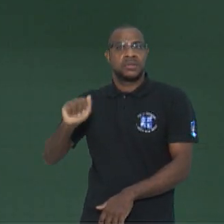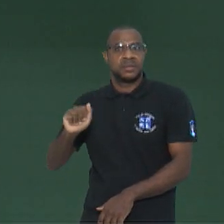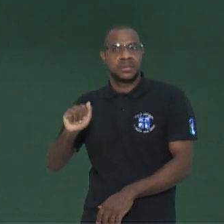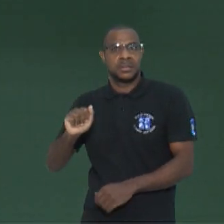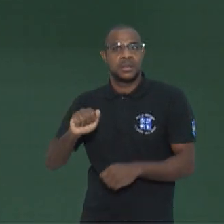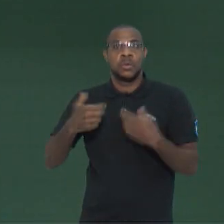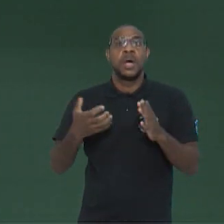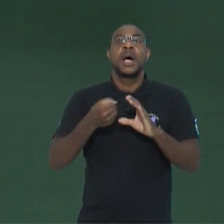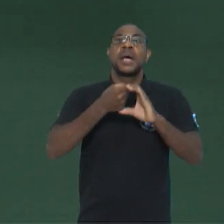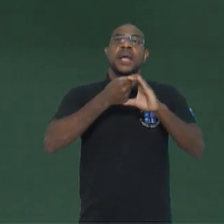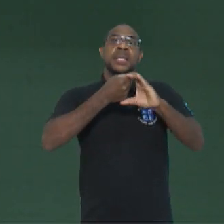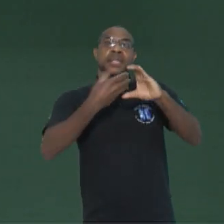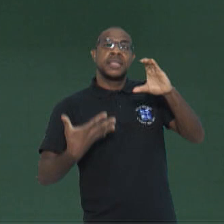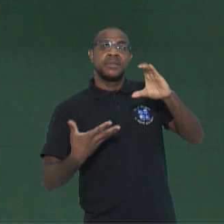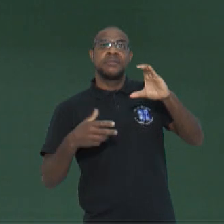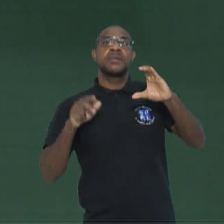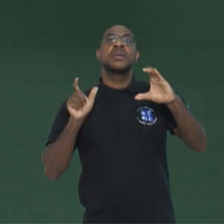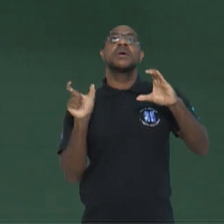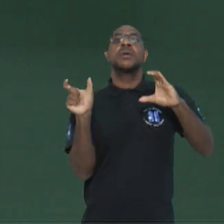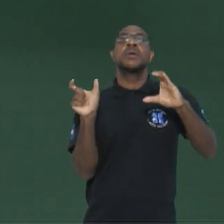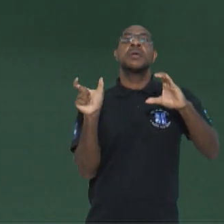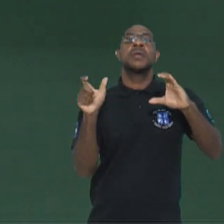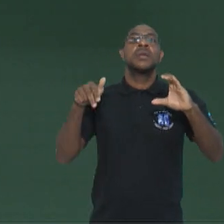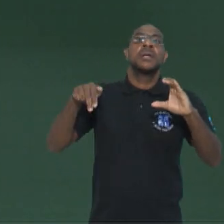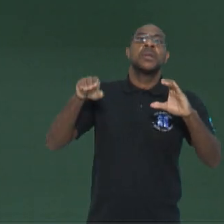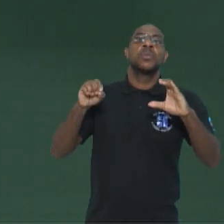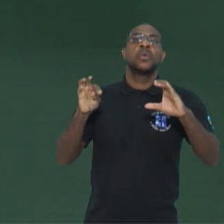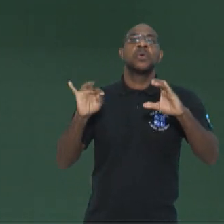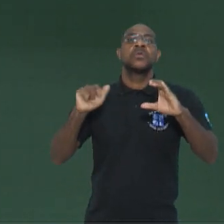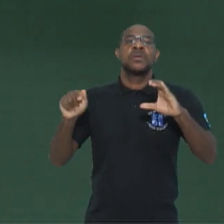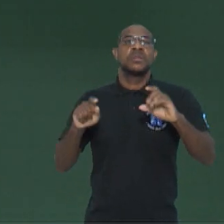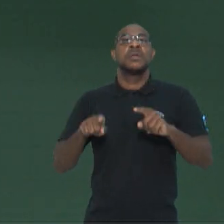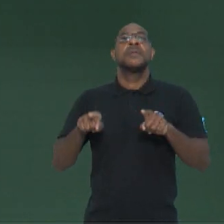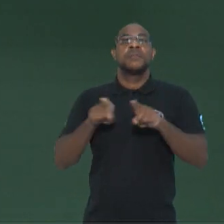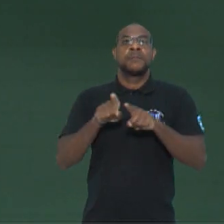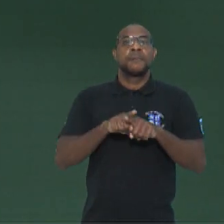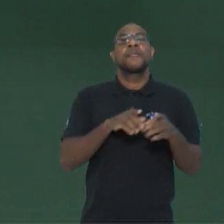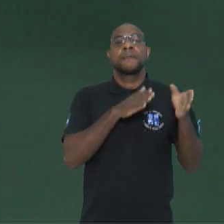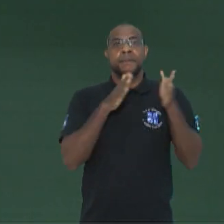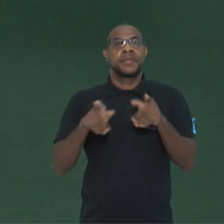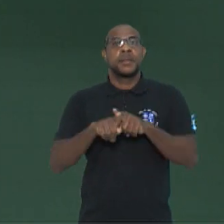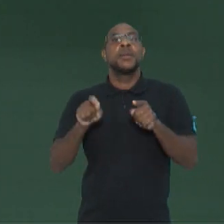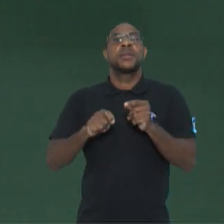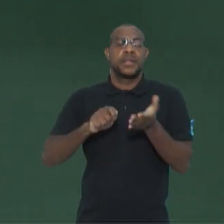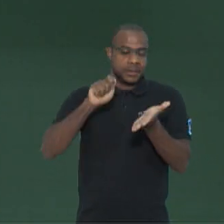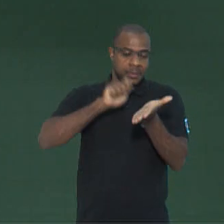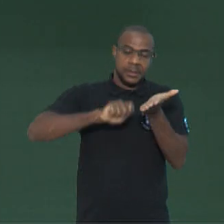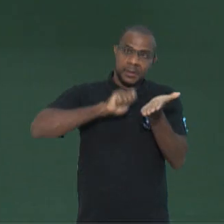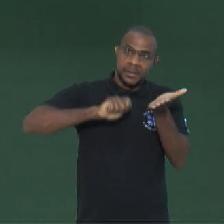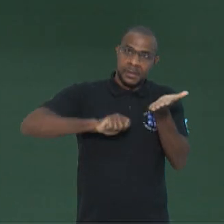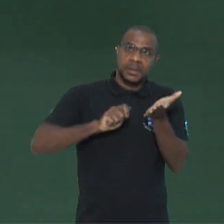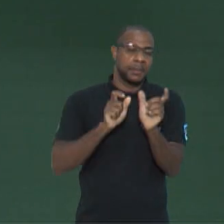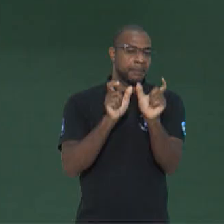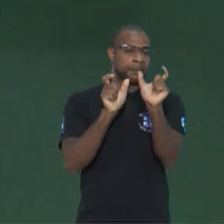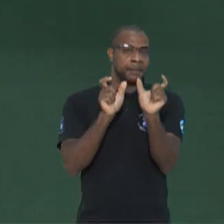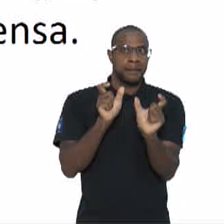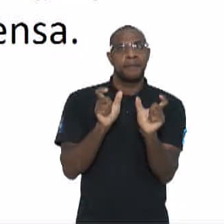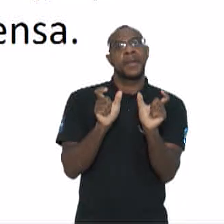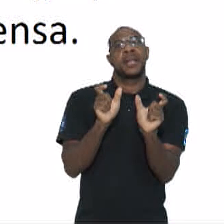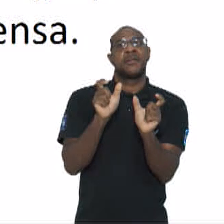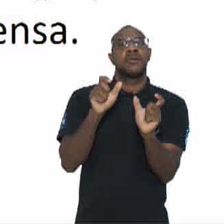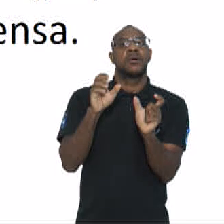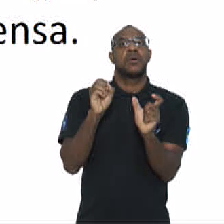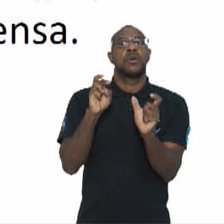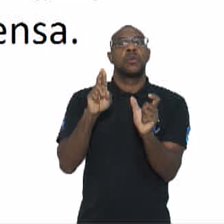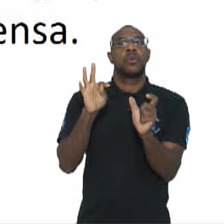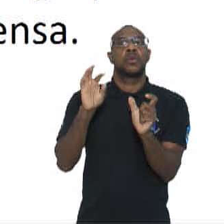e também vamos estudar um pouquinho a ortografia de algumas palavras, né? Então vamos lá.